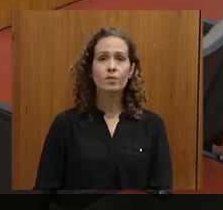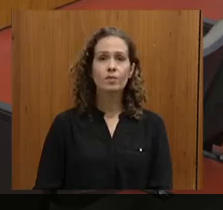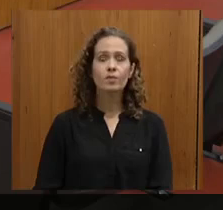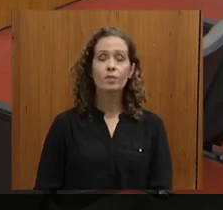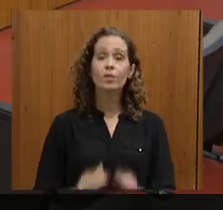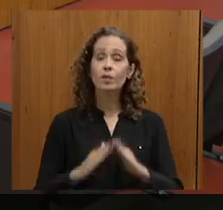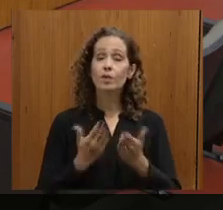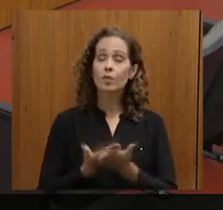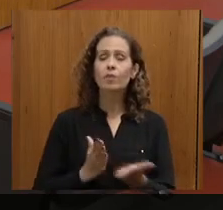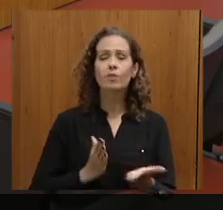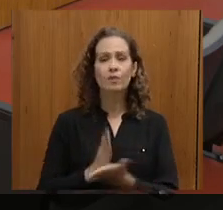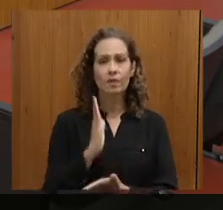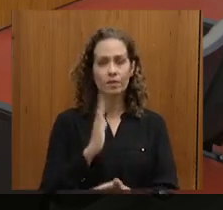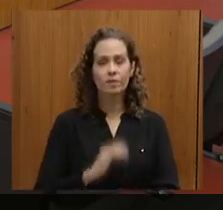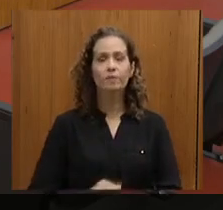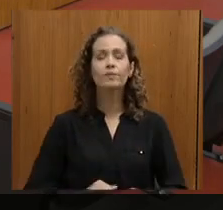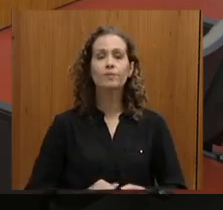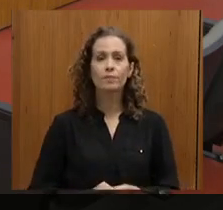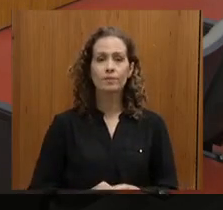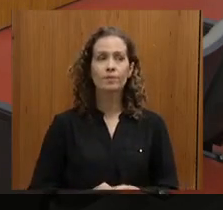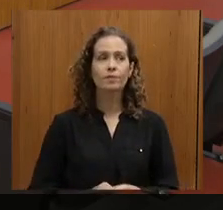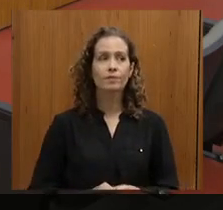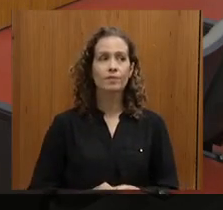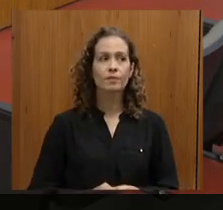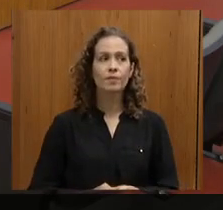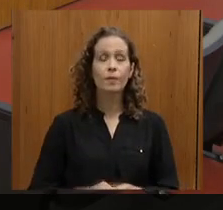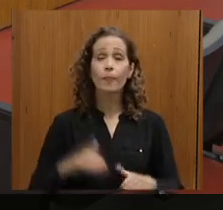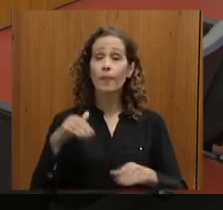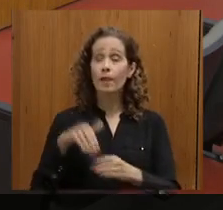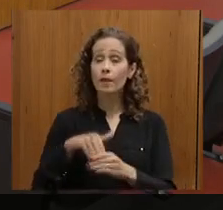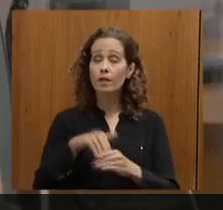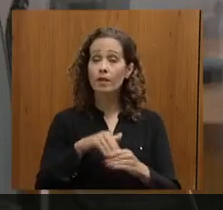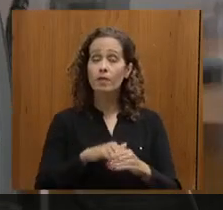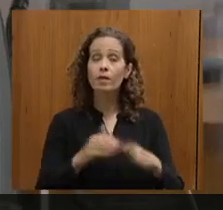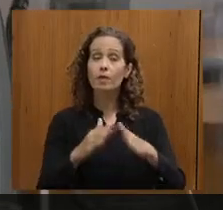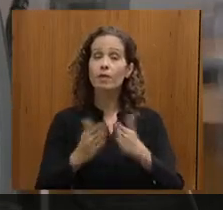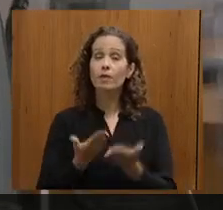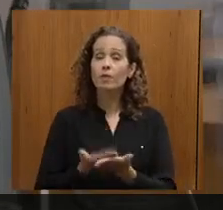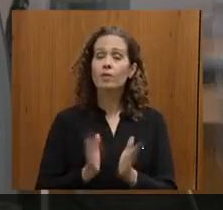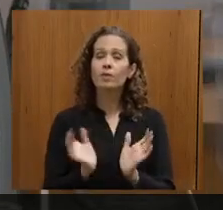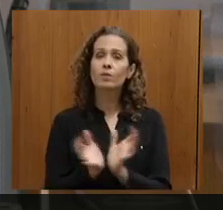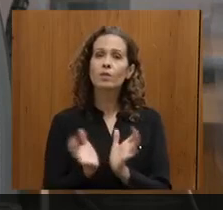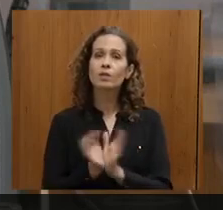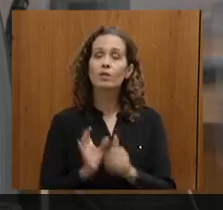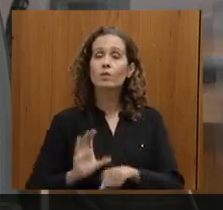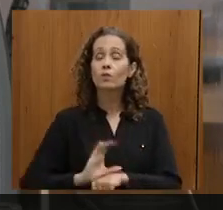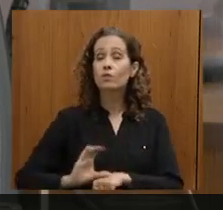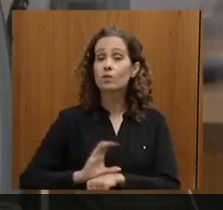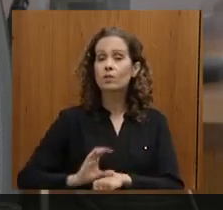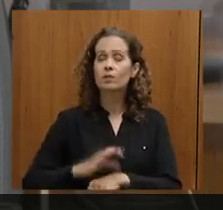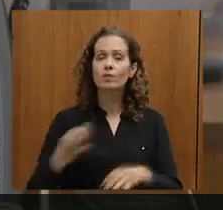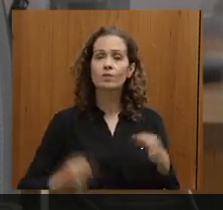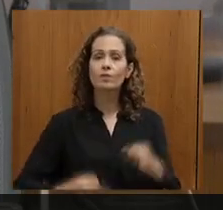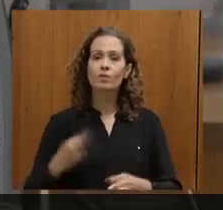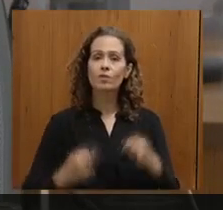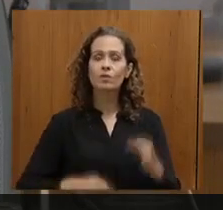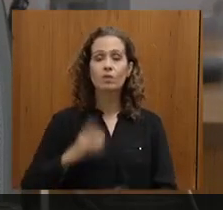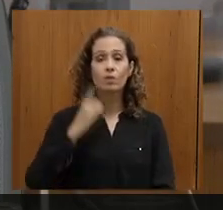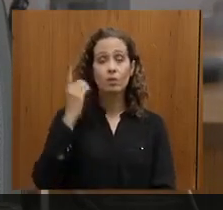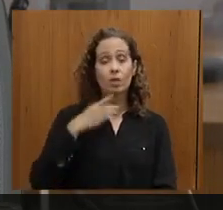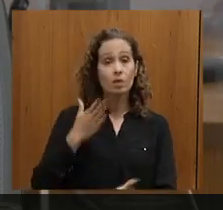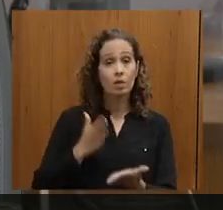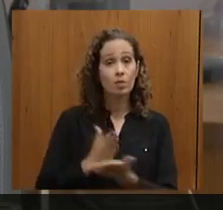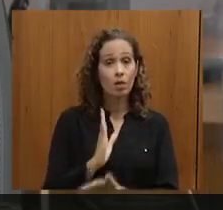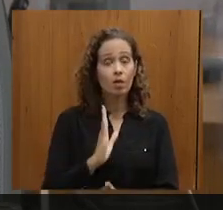Requerimentos aprovados. Em votação aos requerimentos na comissão de Constituição e Justiça. Os deputados que